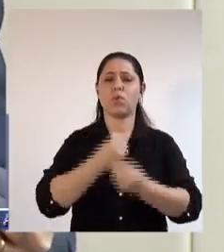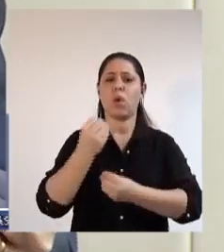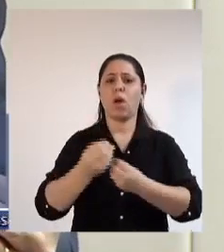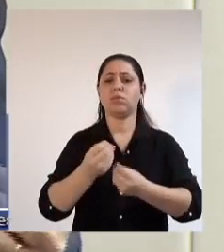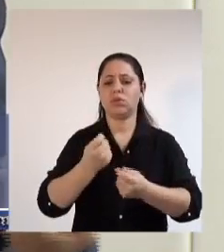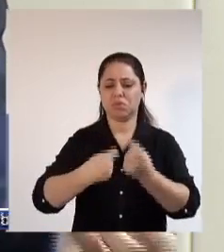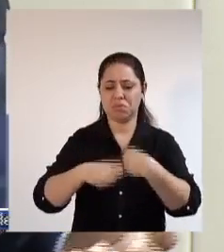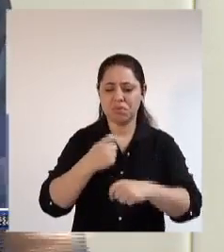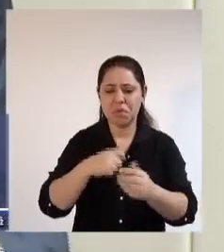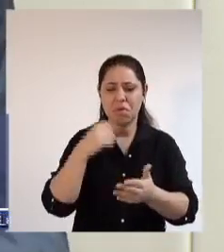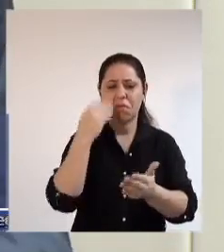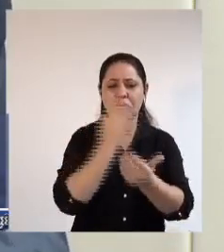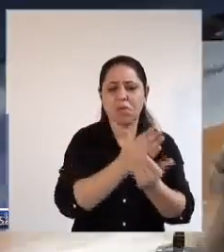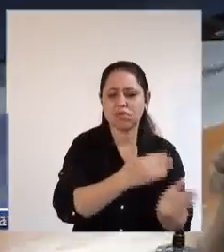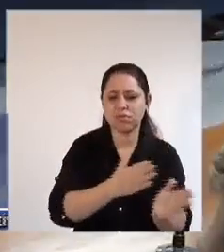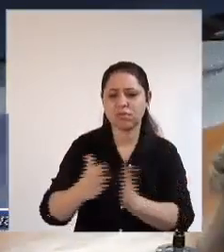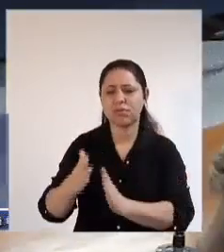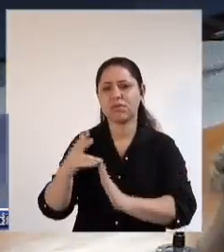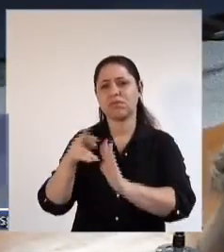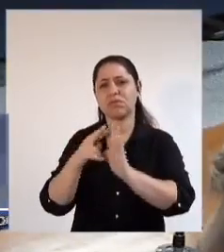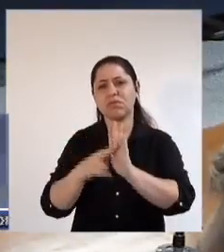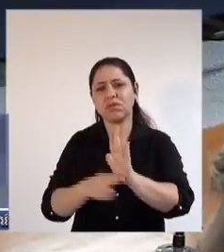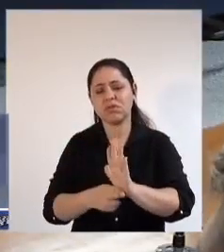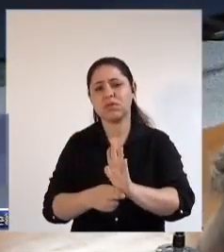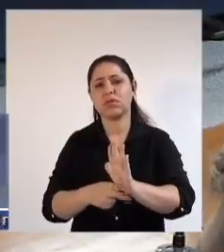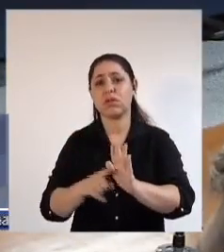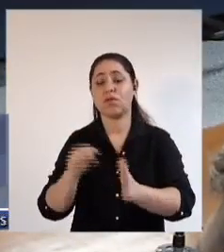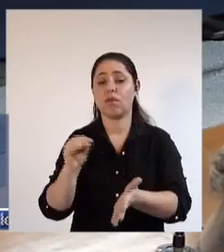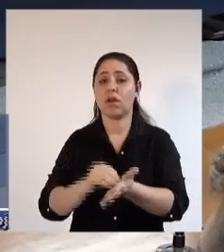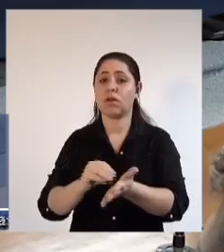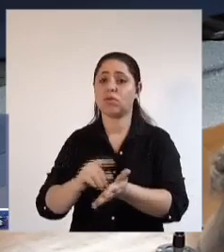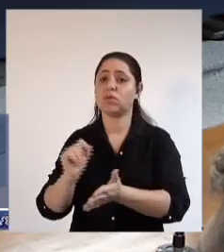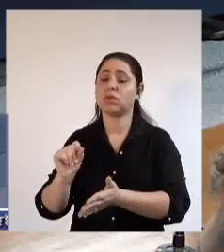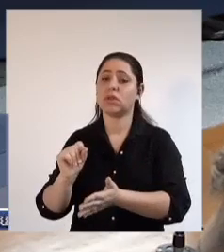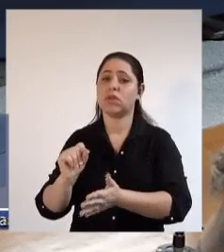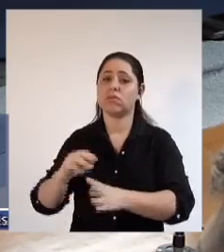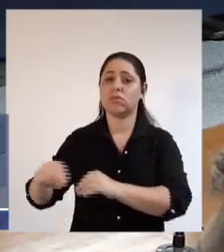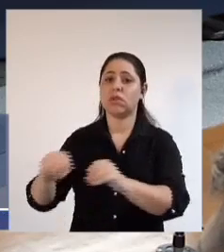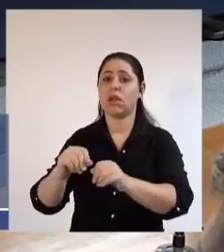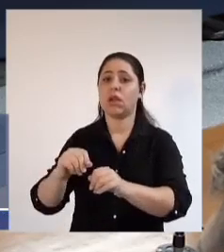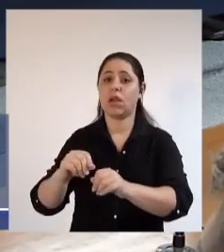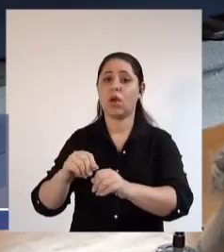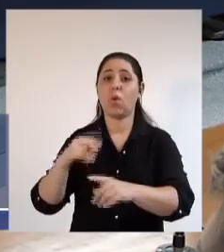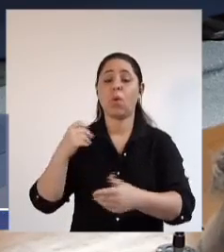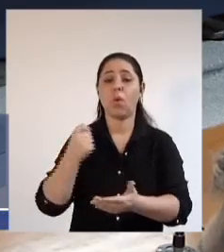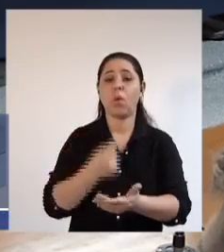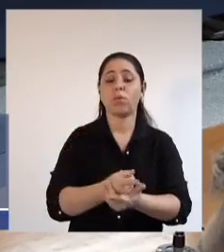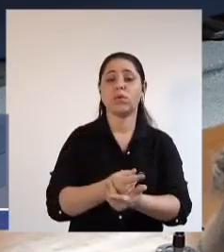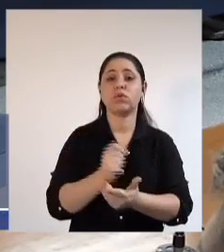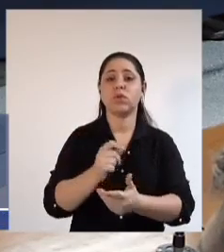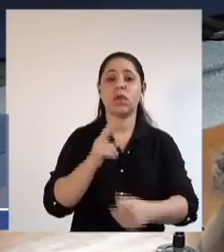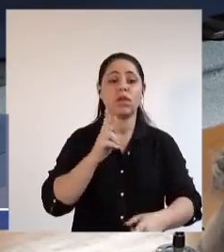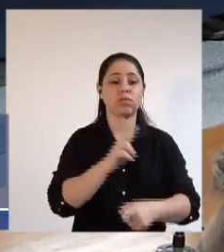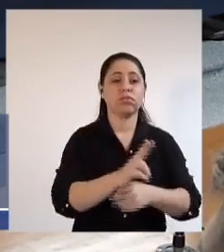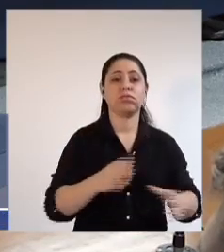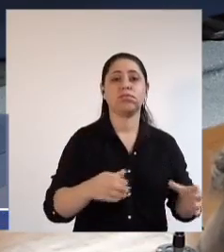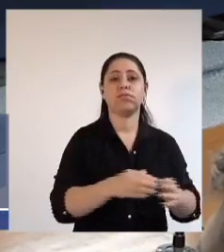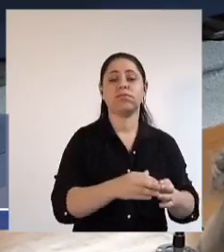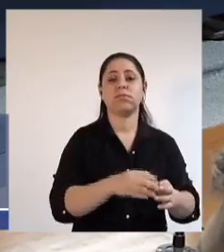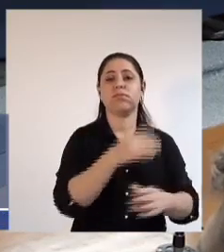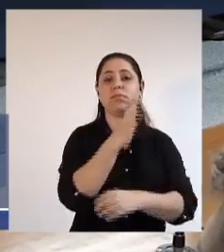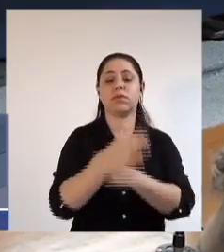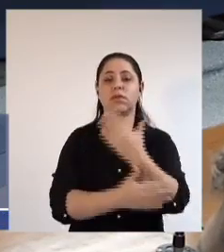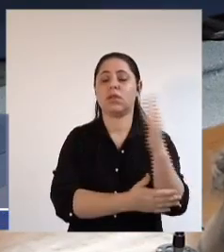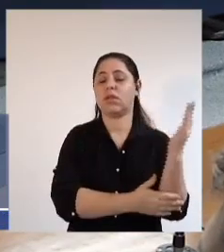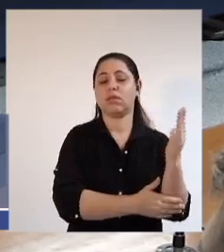desburocratizado e compensar a sua falta de reserva legal adquirindo dentro de uma unidade de conservação poder regularizar isso o pai